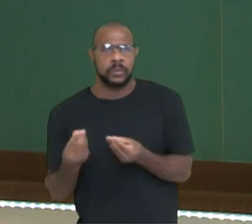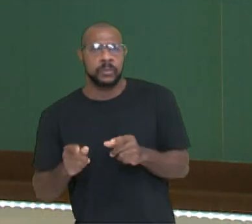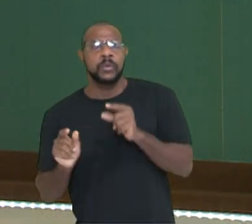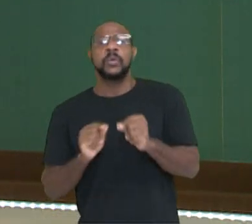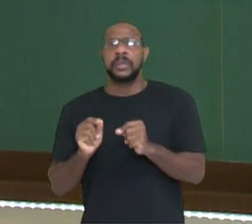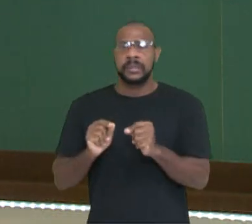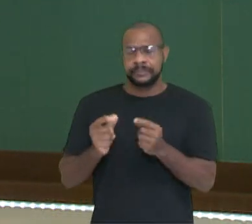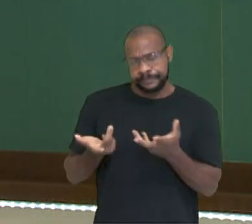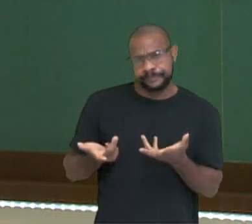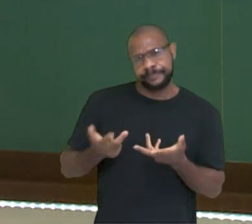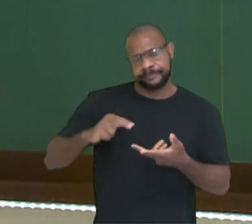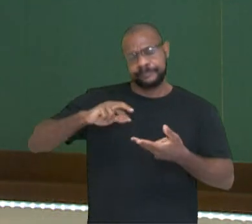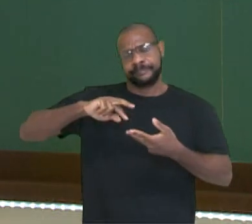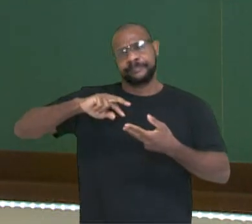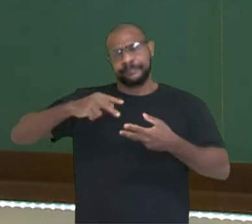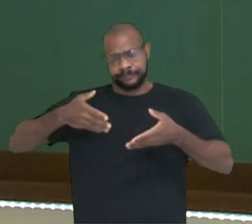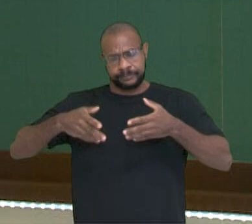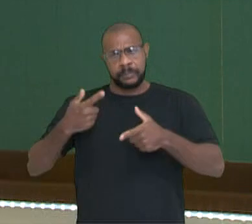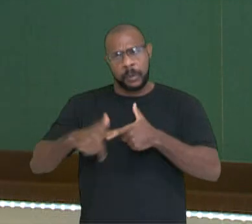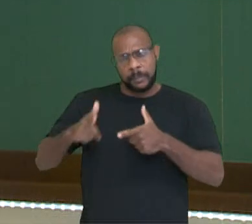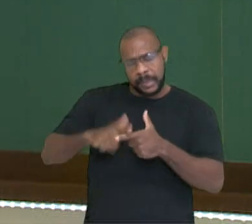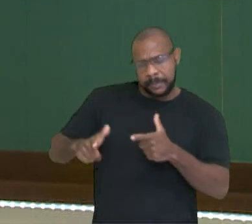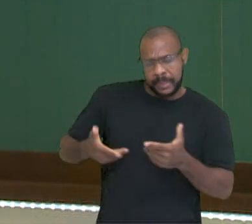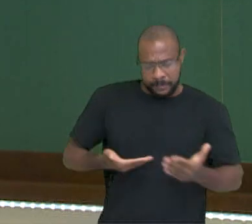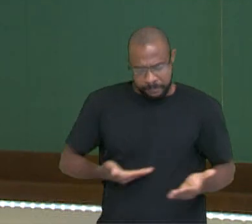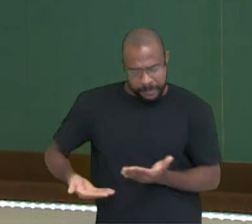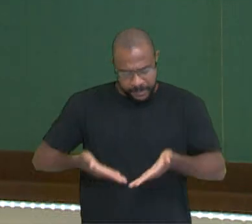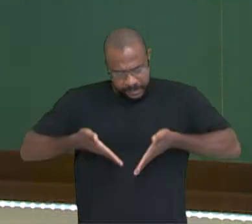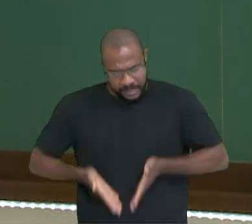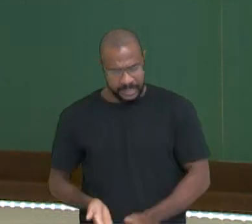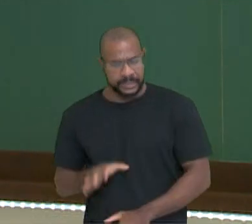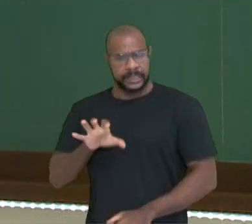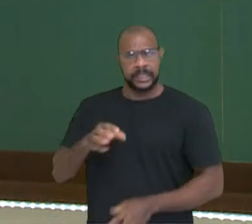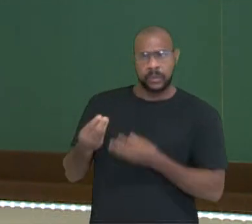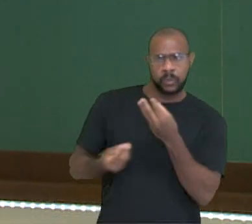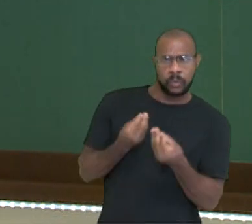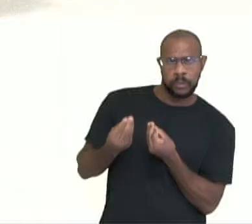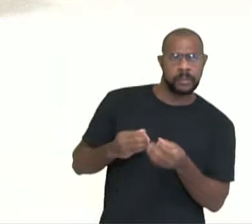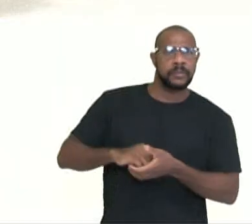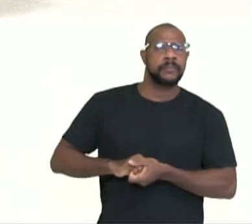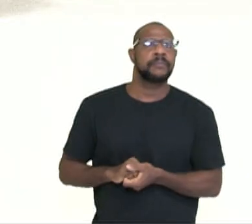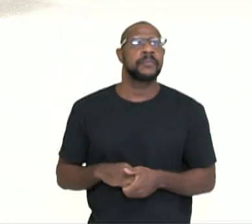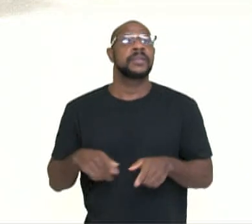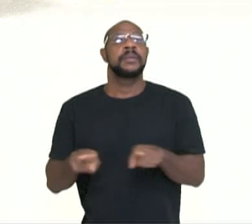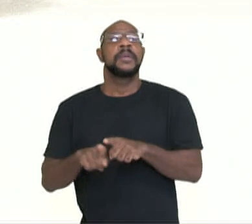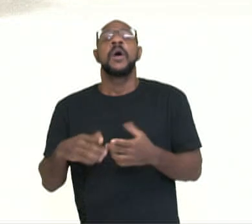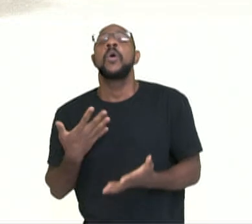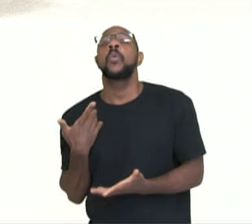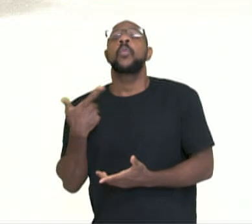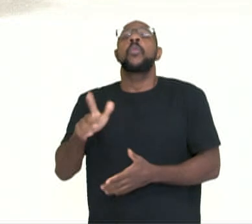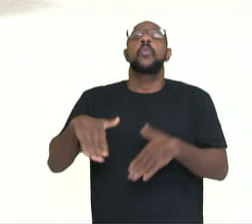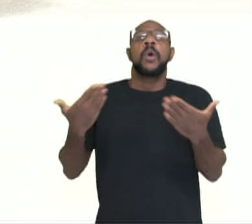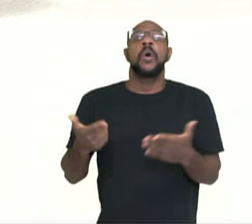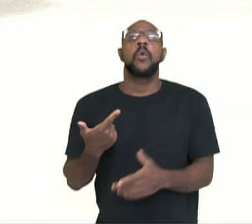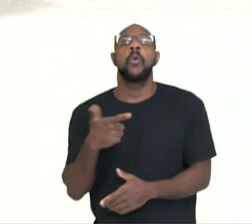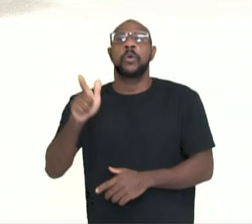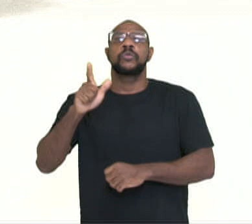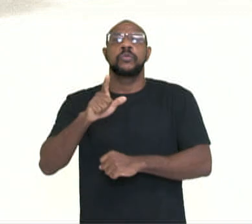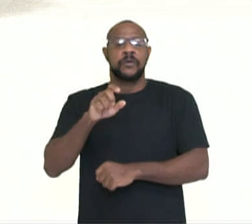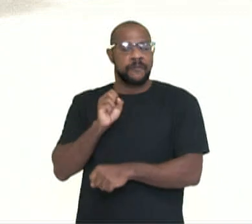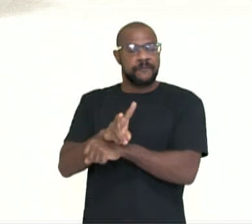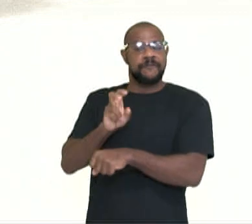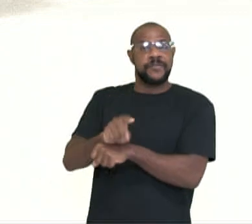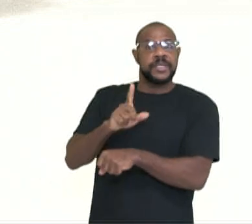agora. No Eu Sei Que Você Sabe de hoje, além do Zika vírus, quais outros vírus podem ser transmitidos pelo